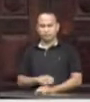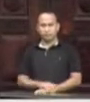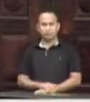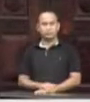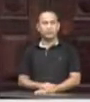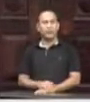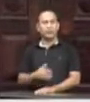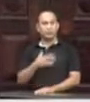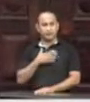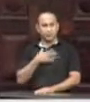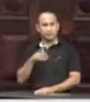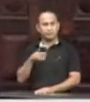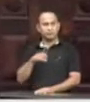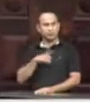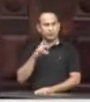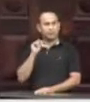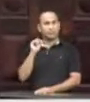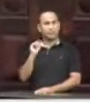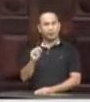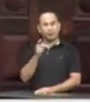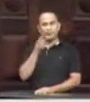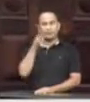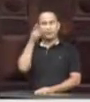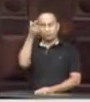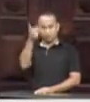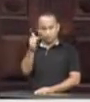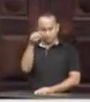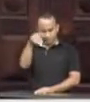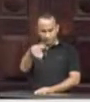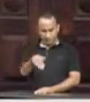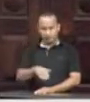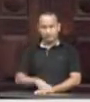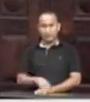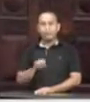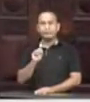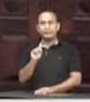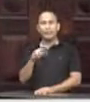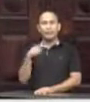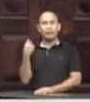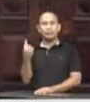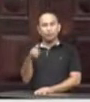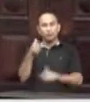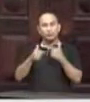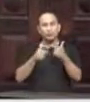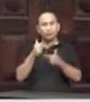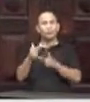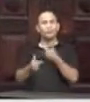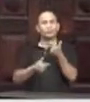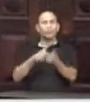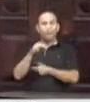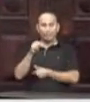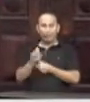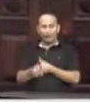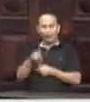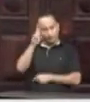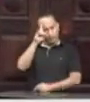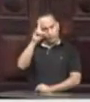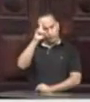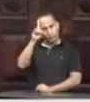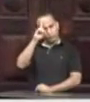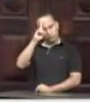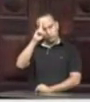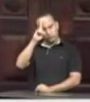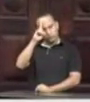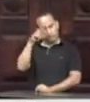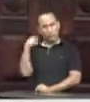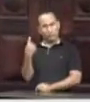E eu tenho que reforçar aqui que a nossa luta é todo dia.